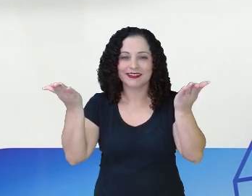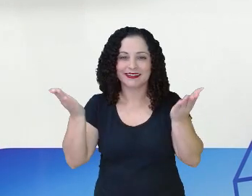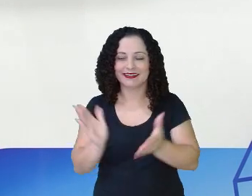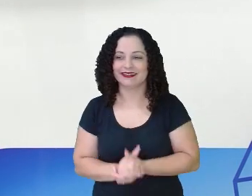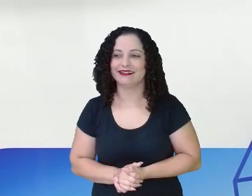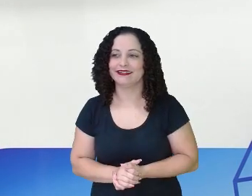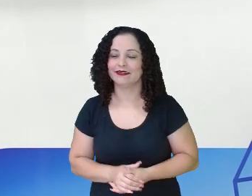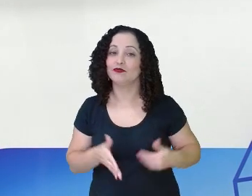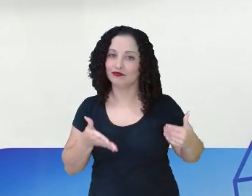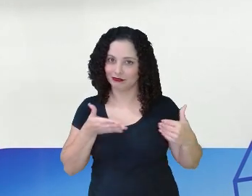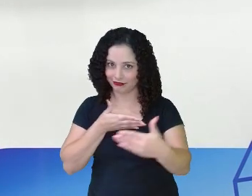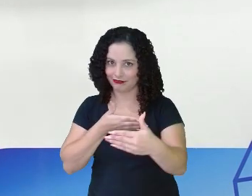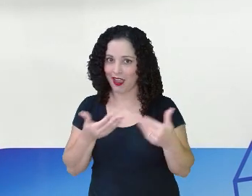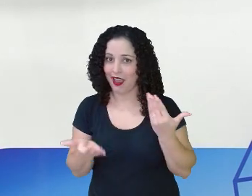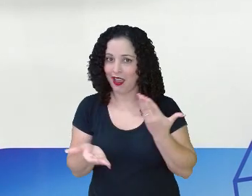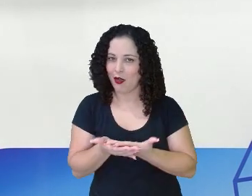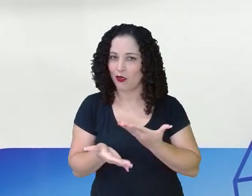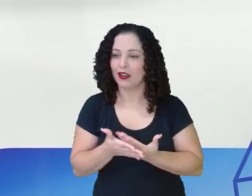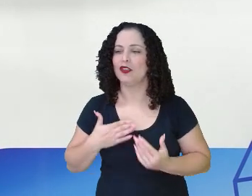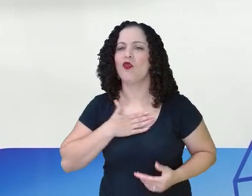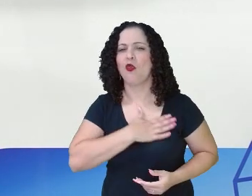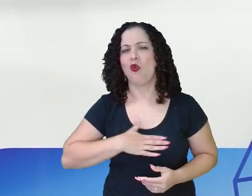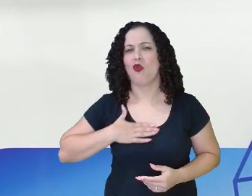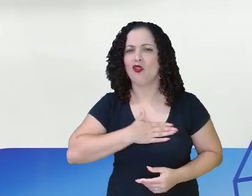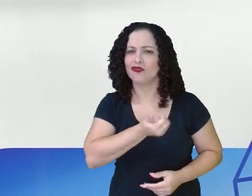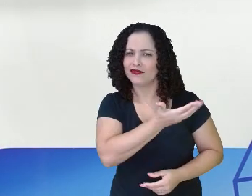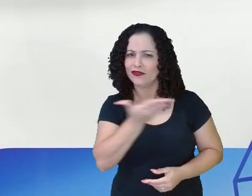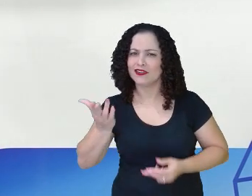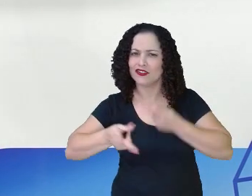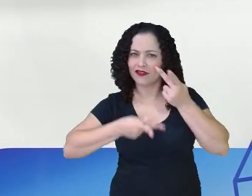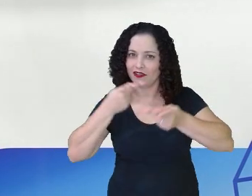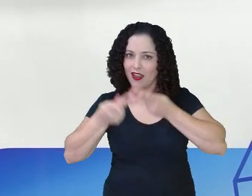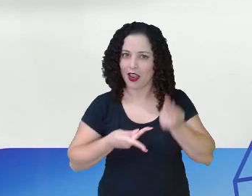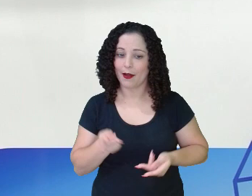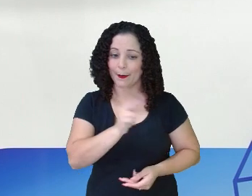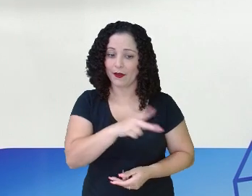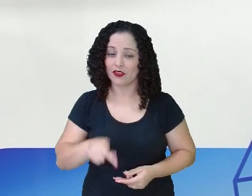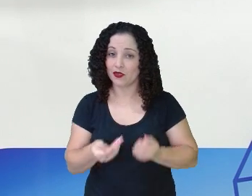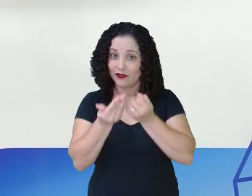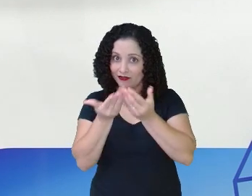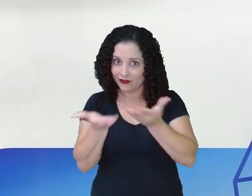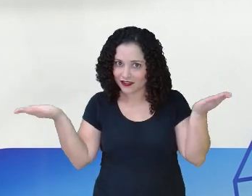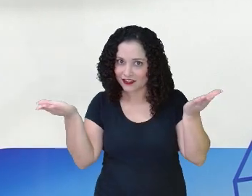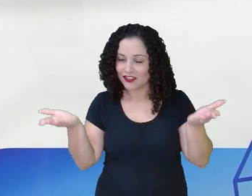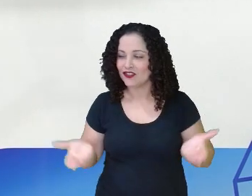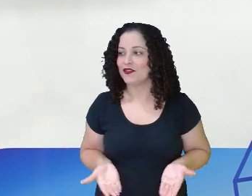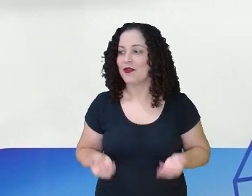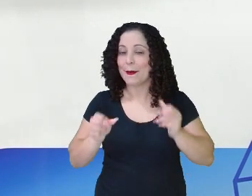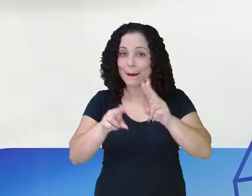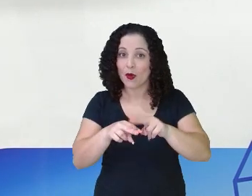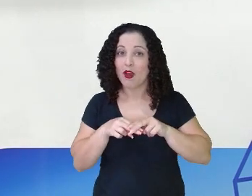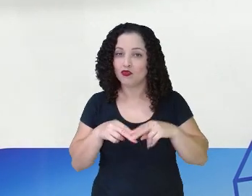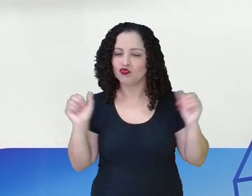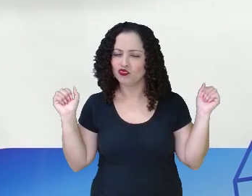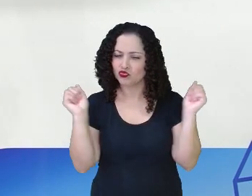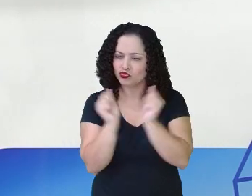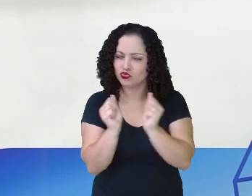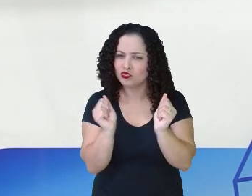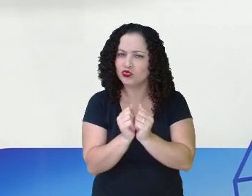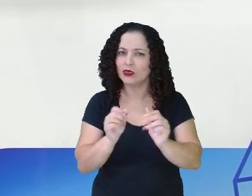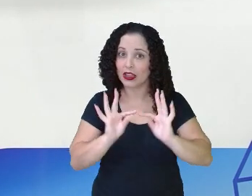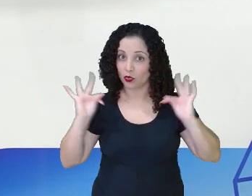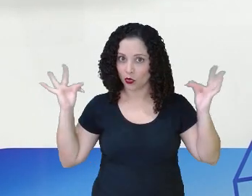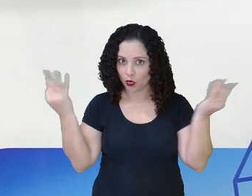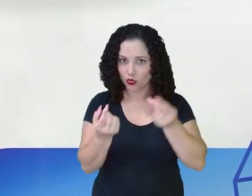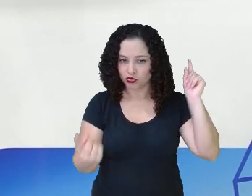E vamos continuar aqui. Eu gosto muito quando vocês falam dos professores de vocês, até porque a gente tá junto, né? Tá todo